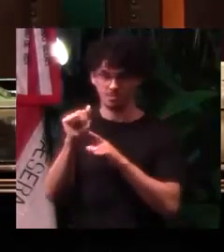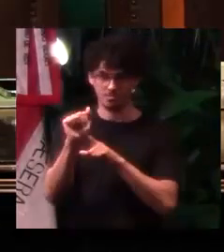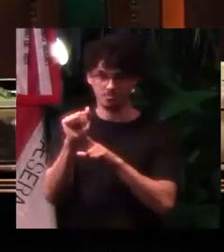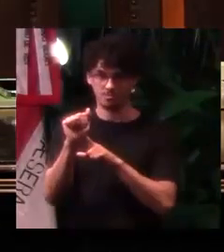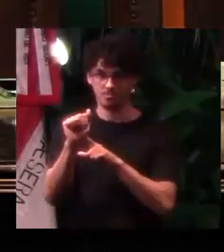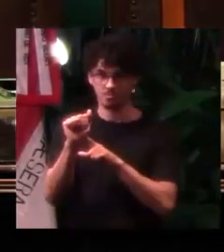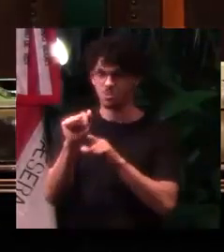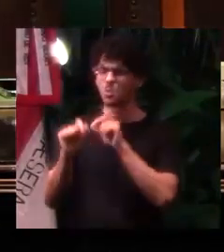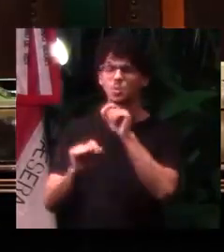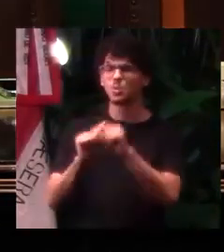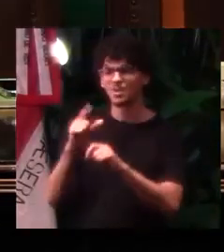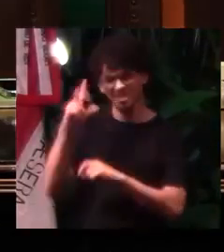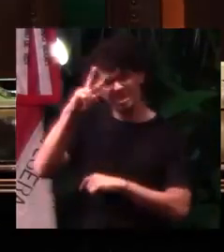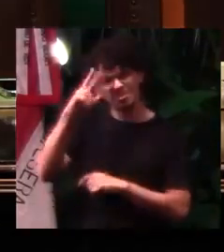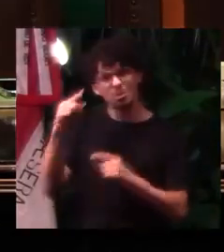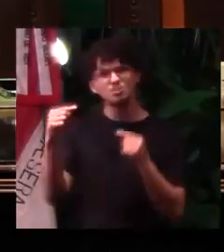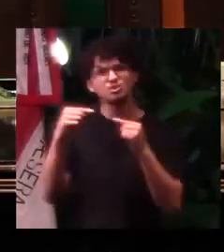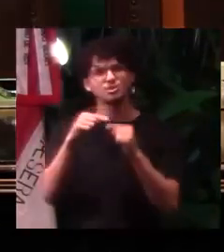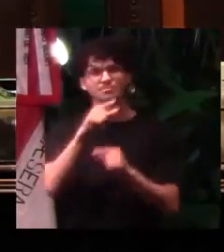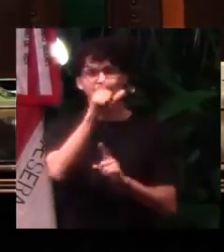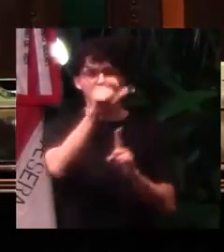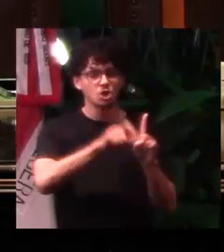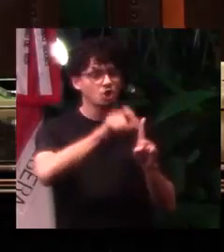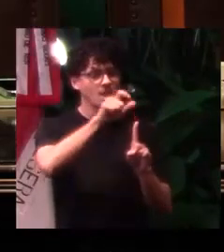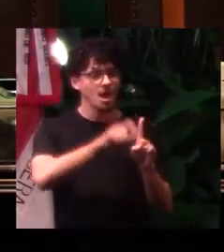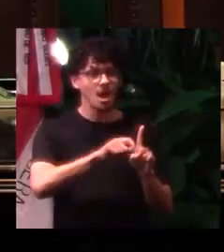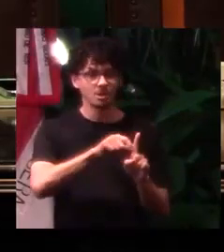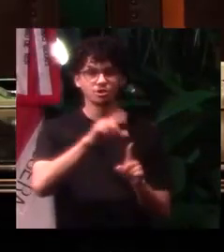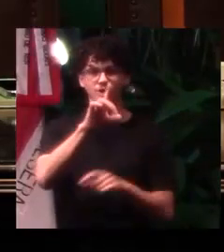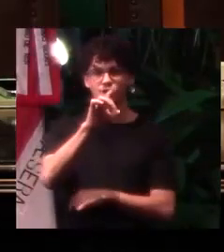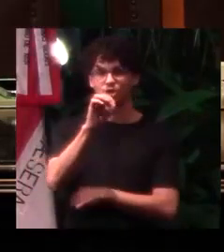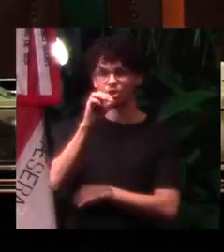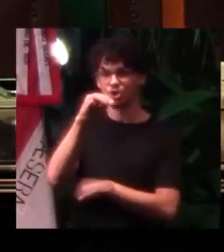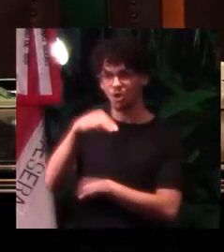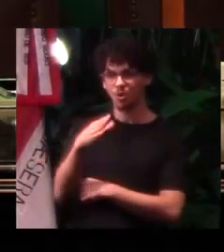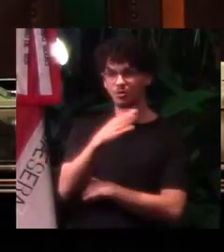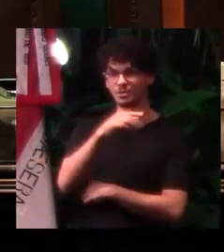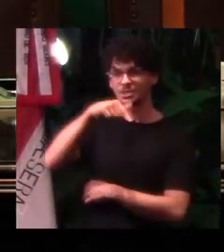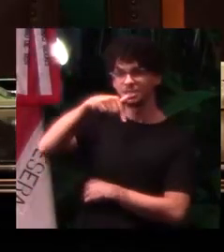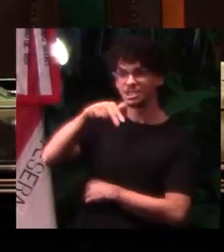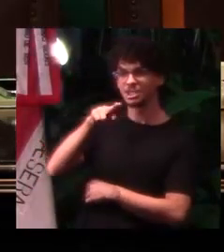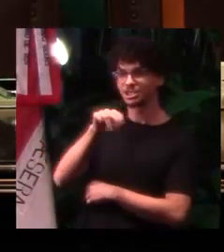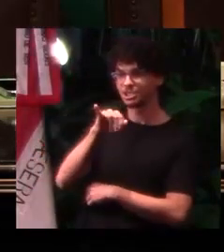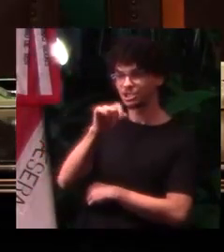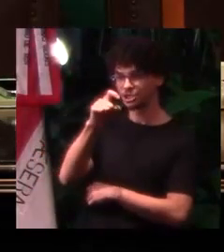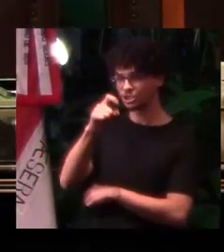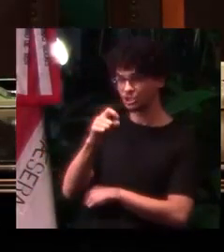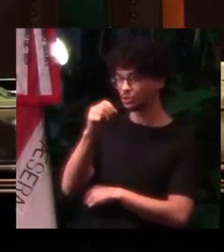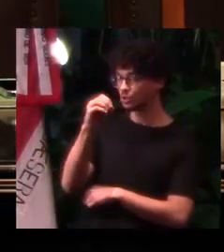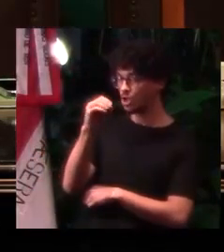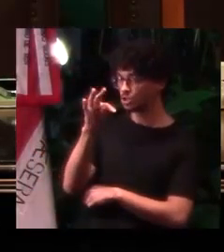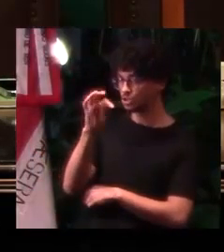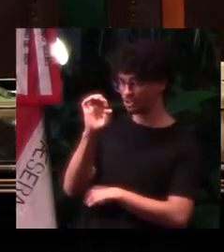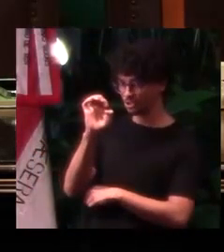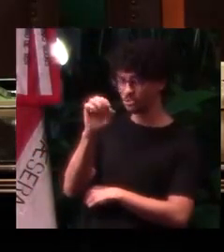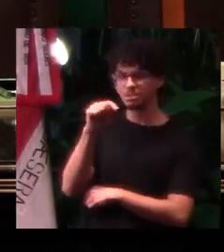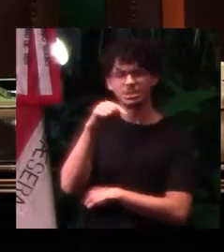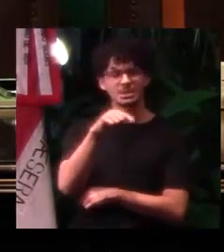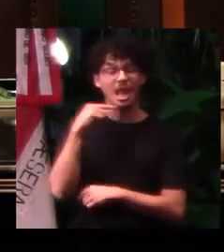Dom Quixote, né? Personagem icônico, central da literatura, em que a loucura